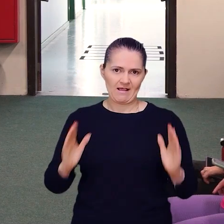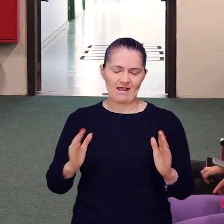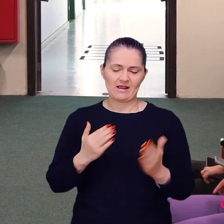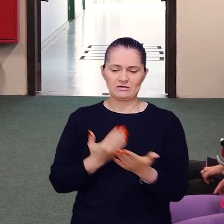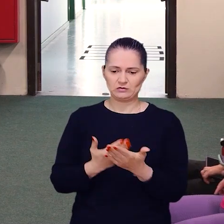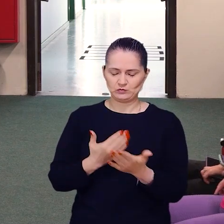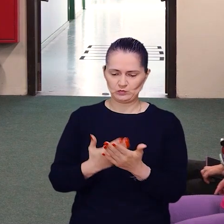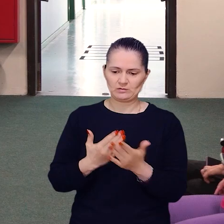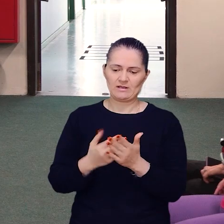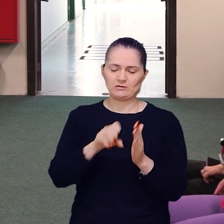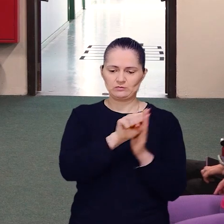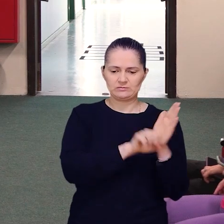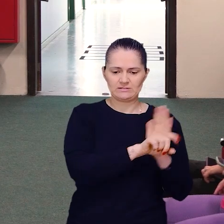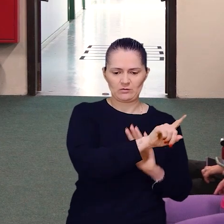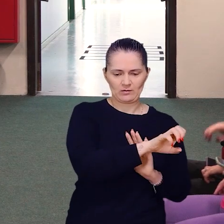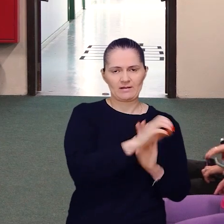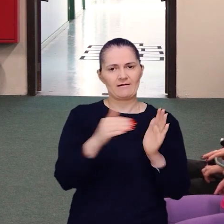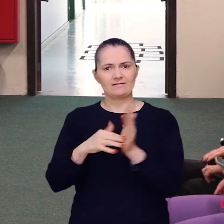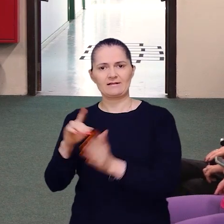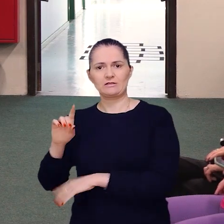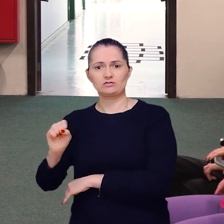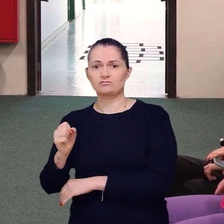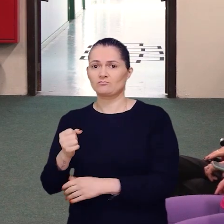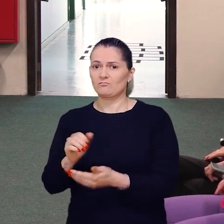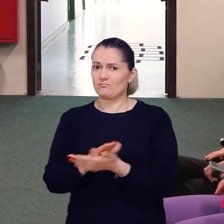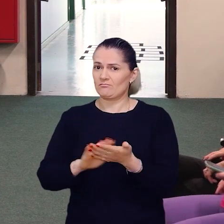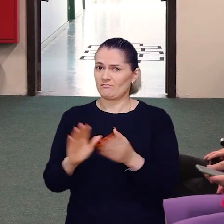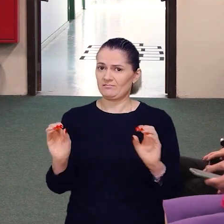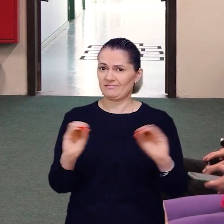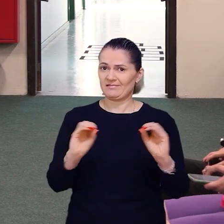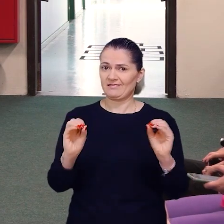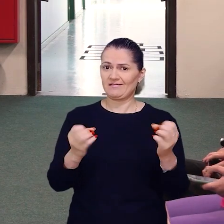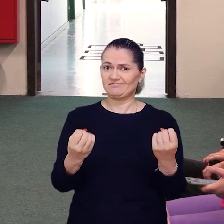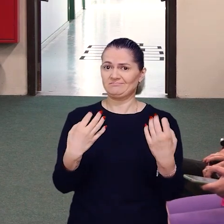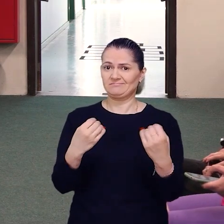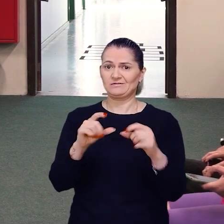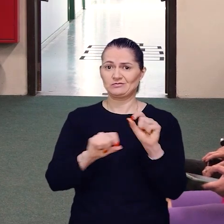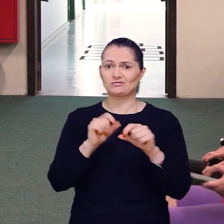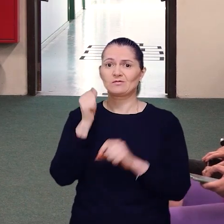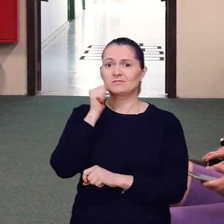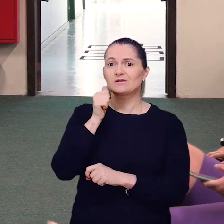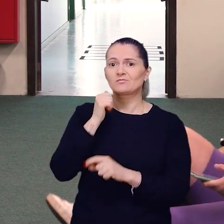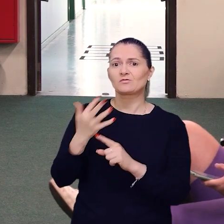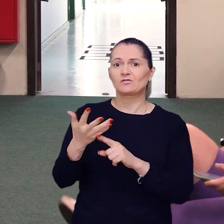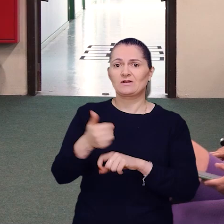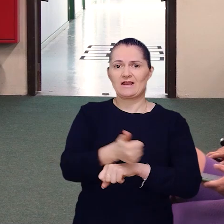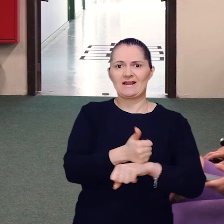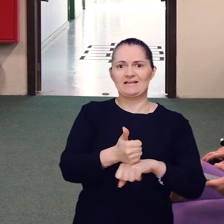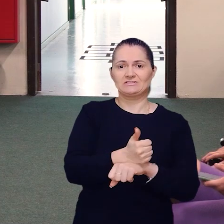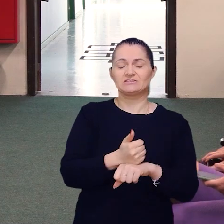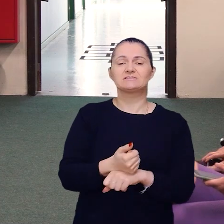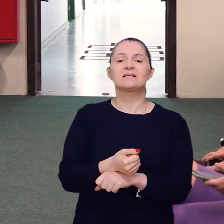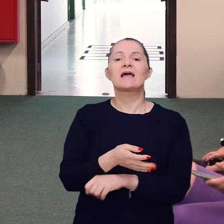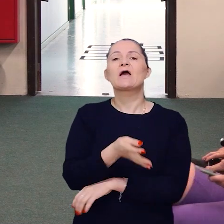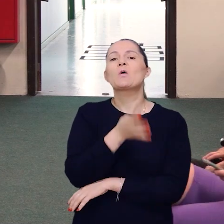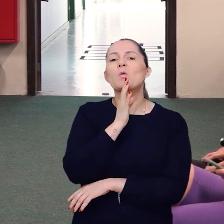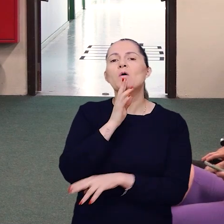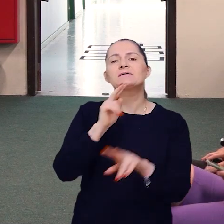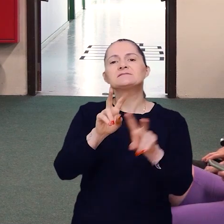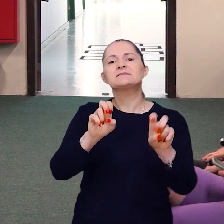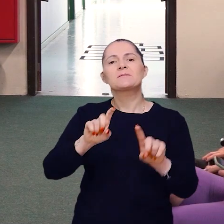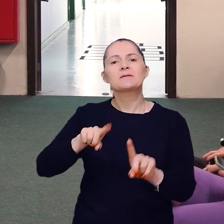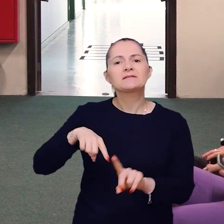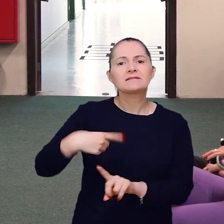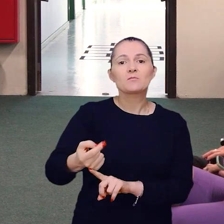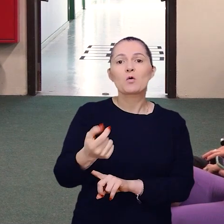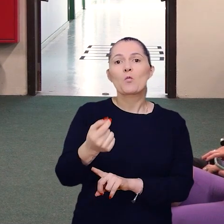do século XV ao XVIII, e nunca tivemos nada sobre mulheres artistas. Eu fui conhecer esse tema